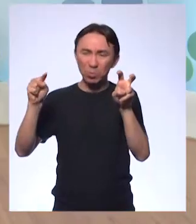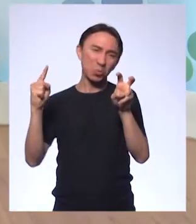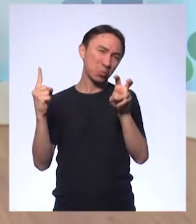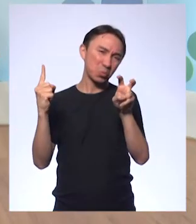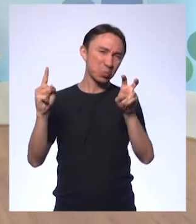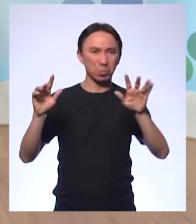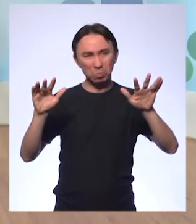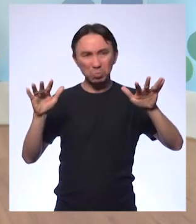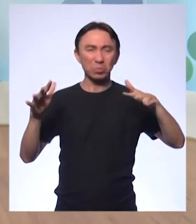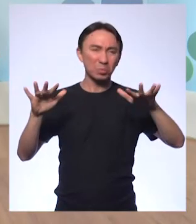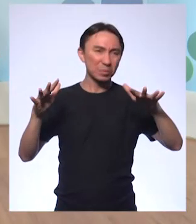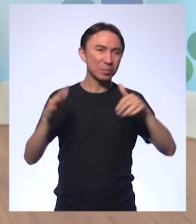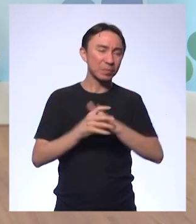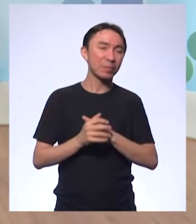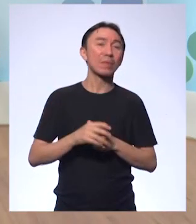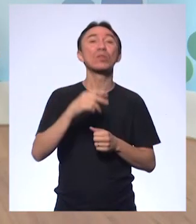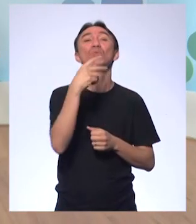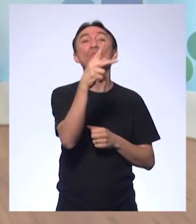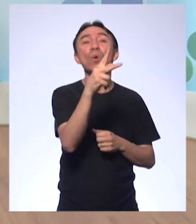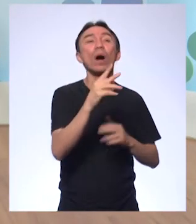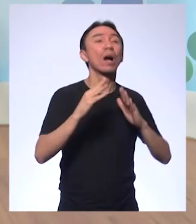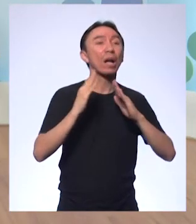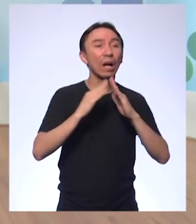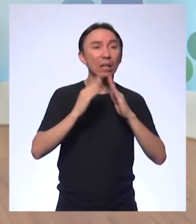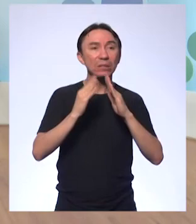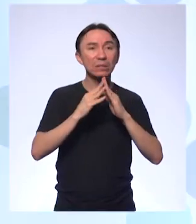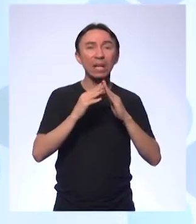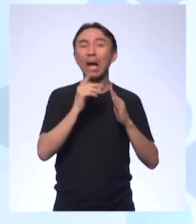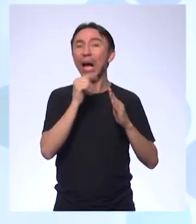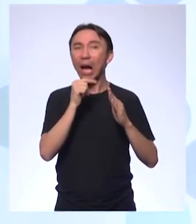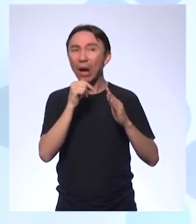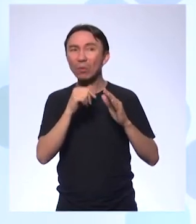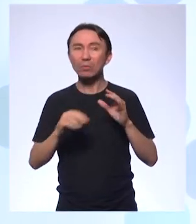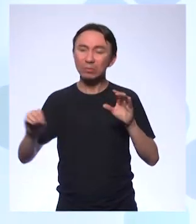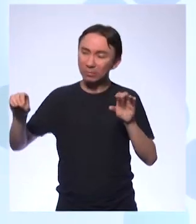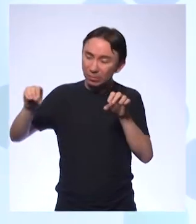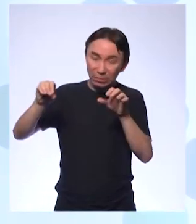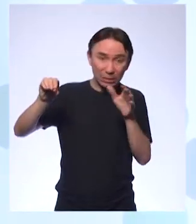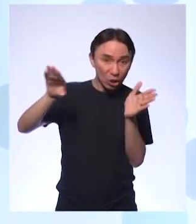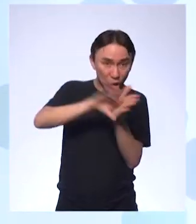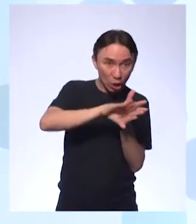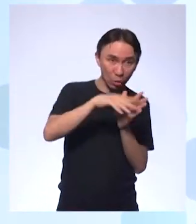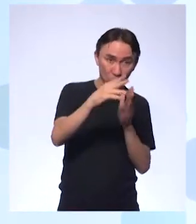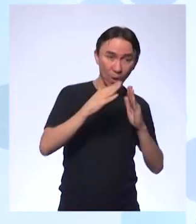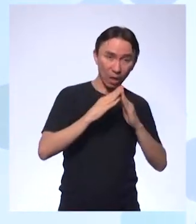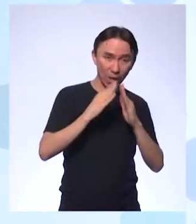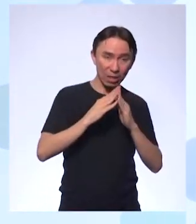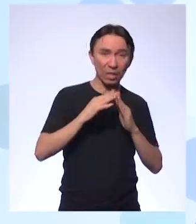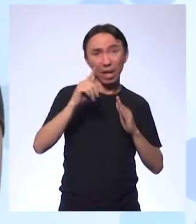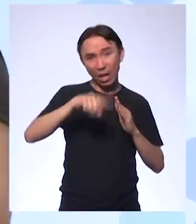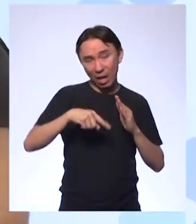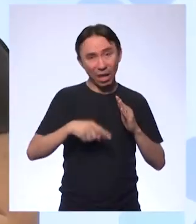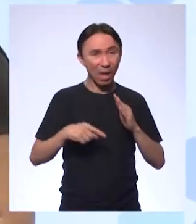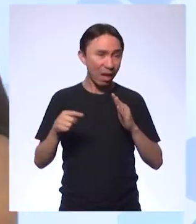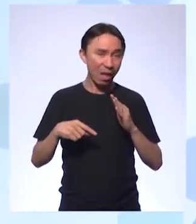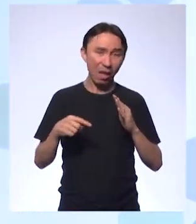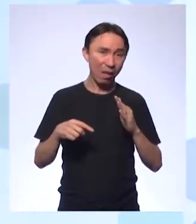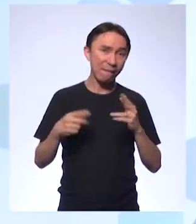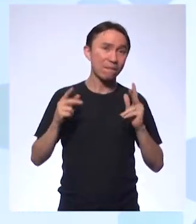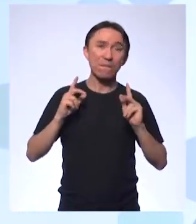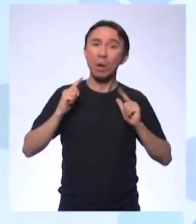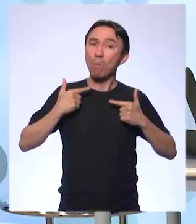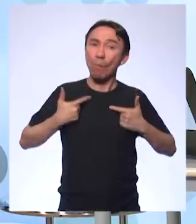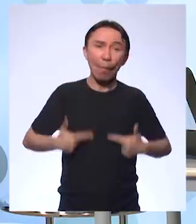casa de vocês, que vem pelo tratamento, ela vai estar em torno de 6,9, 7, que a gente fala que é neutro, tá? Se vocês olharem aqui,